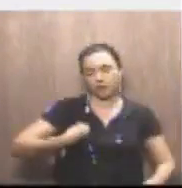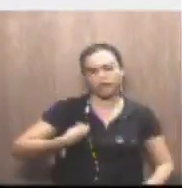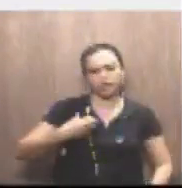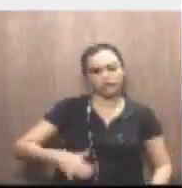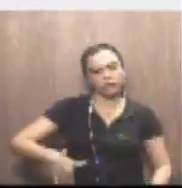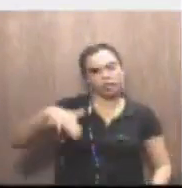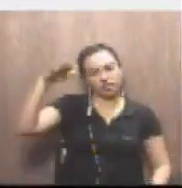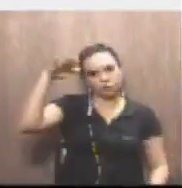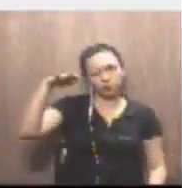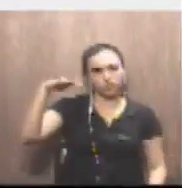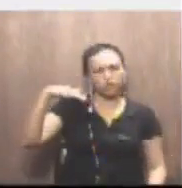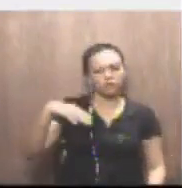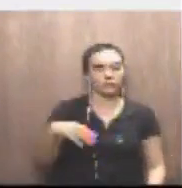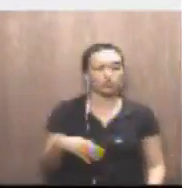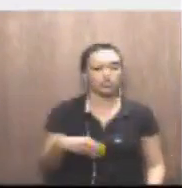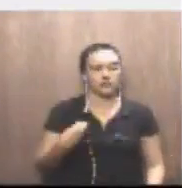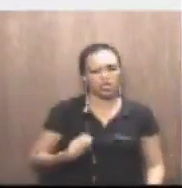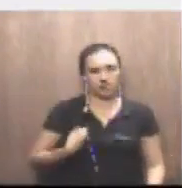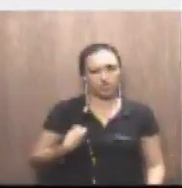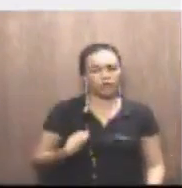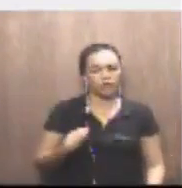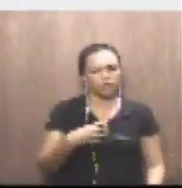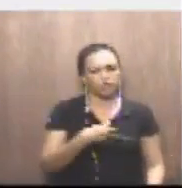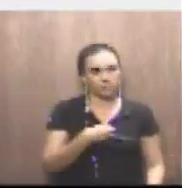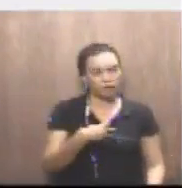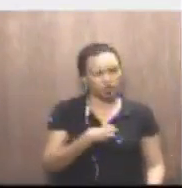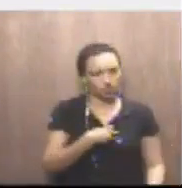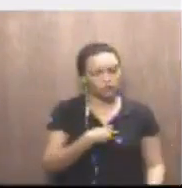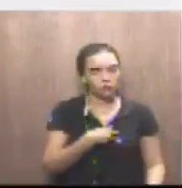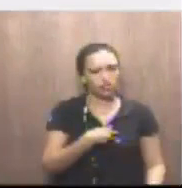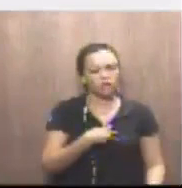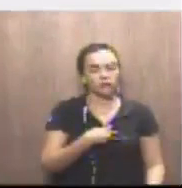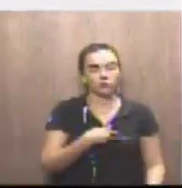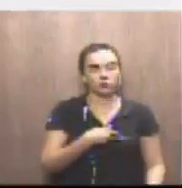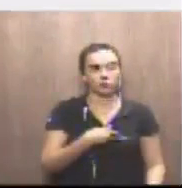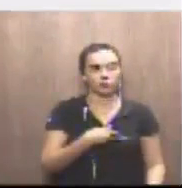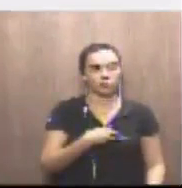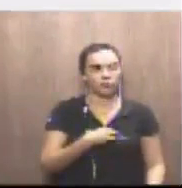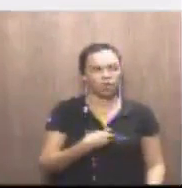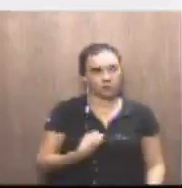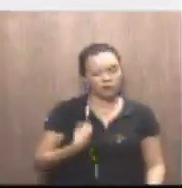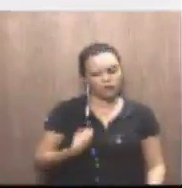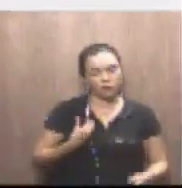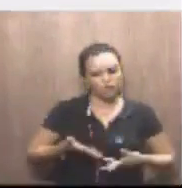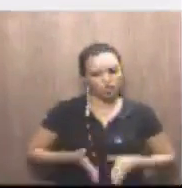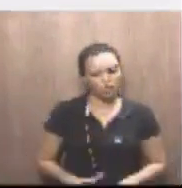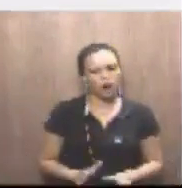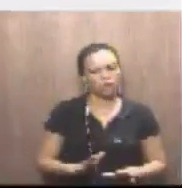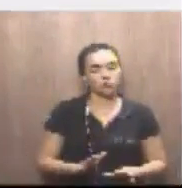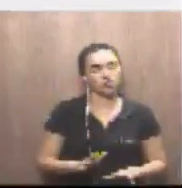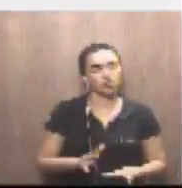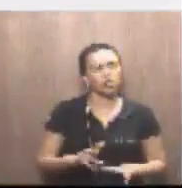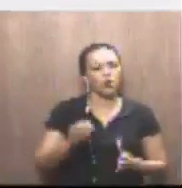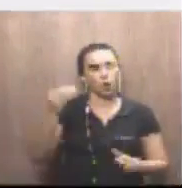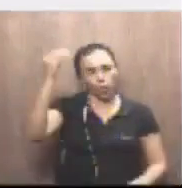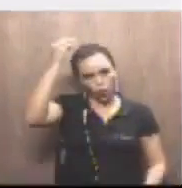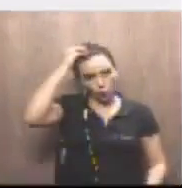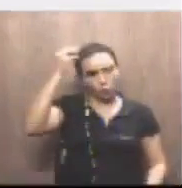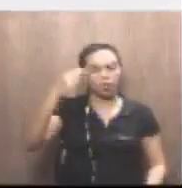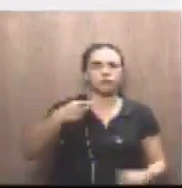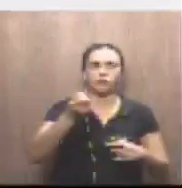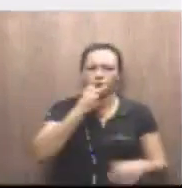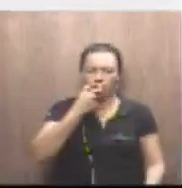como tendência física em reviver tal sensação experienciada no parto, causada por essas substâncias